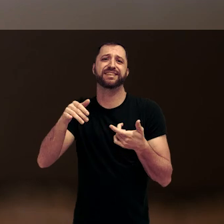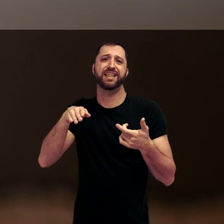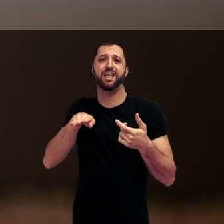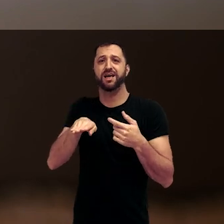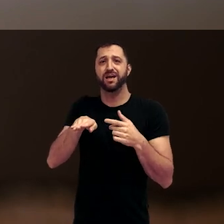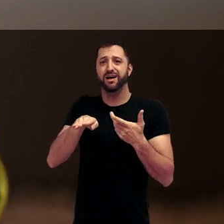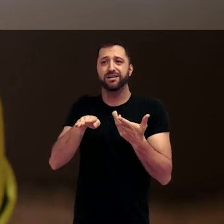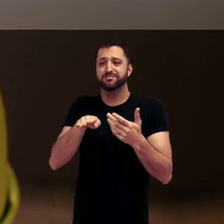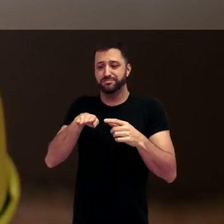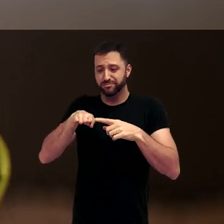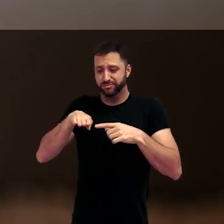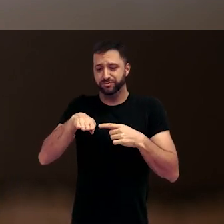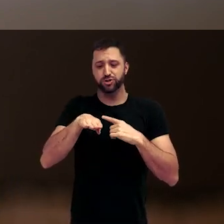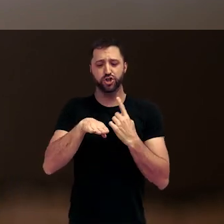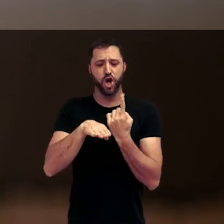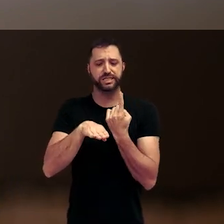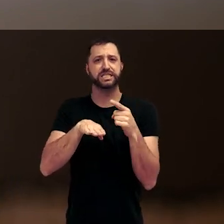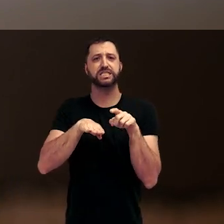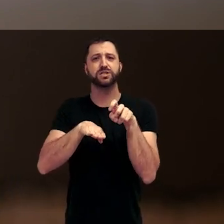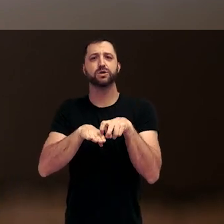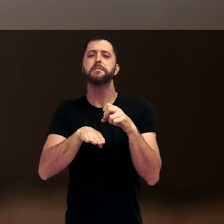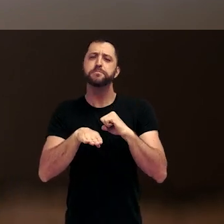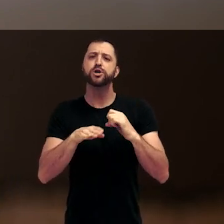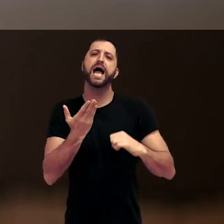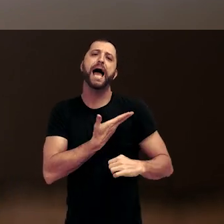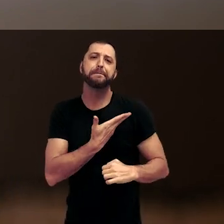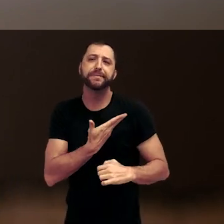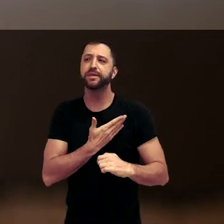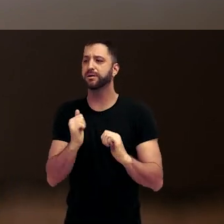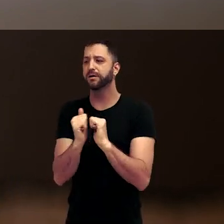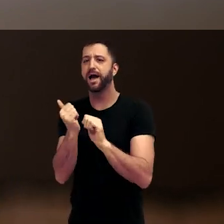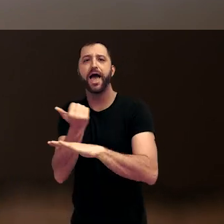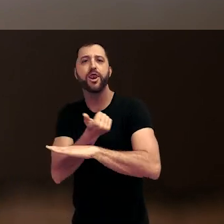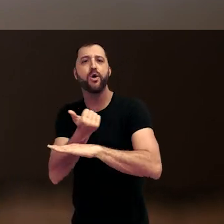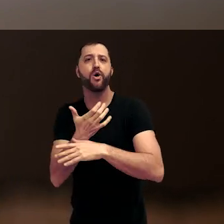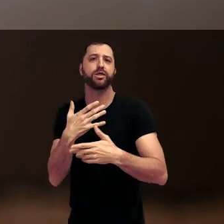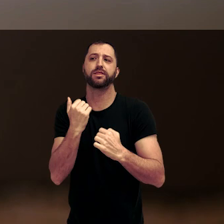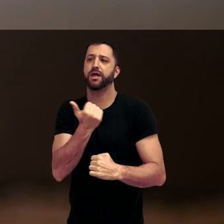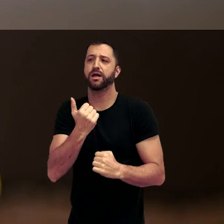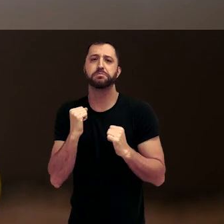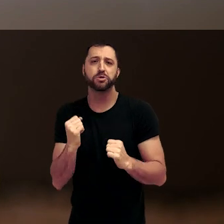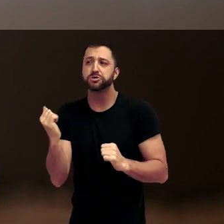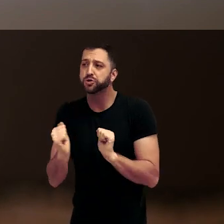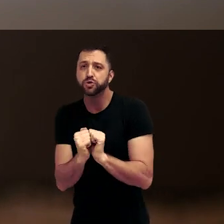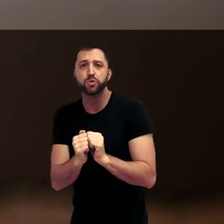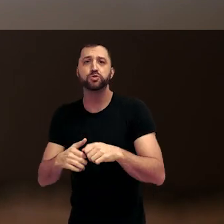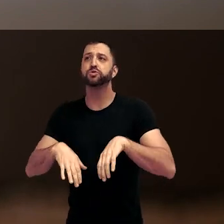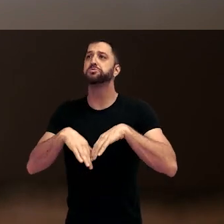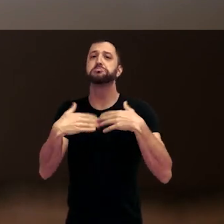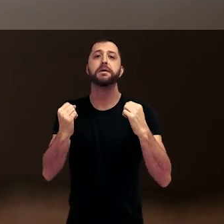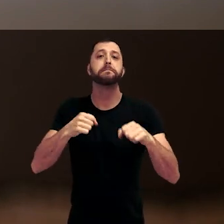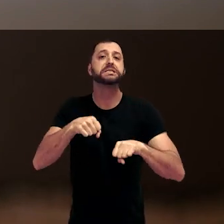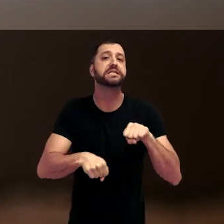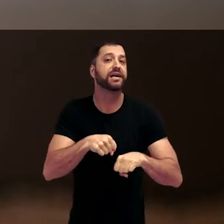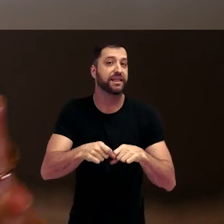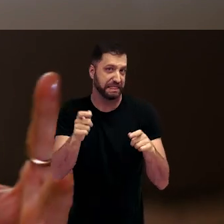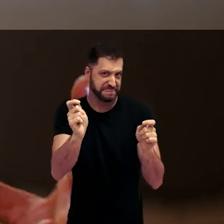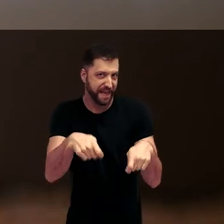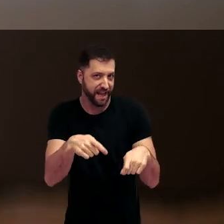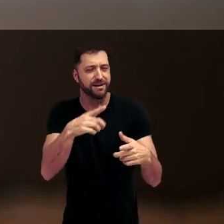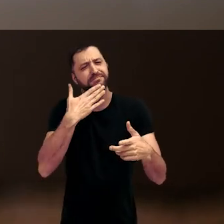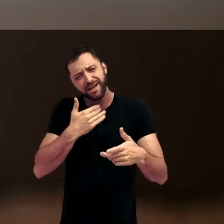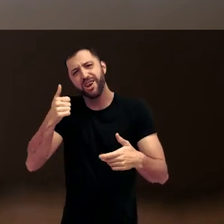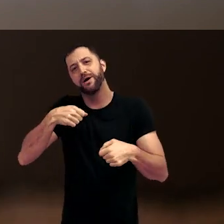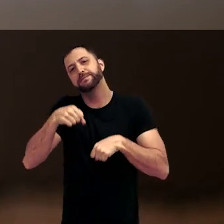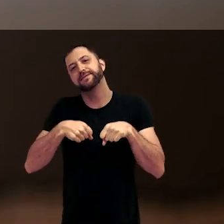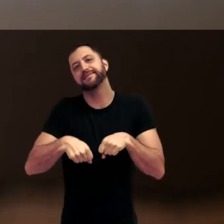puder pegar uma carona, se eu puder dar uma carona para um amigo, se eu puder também deslocar de bicicleta,